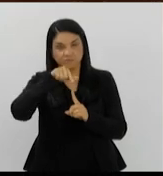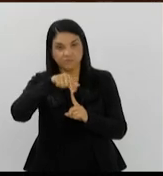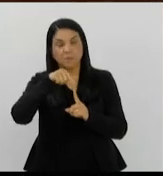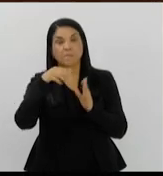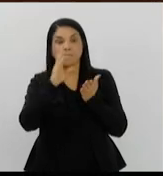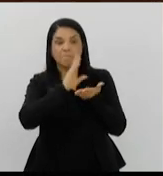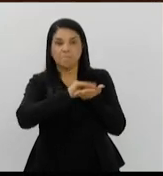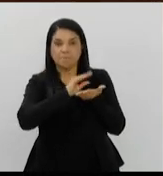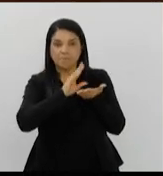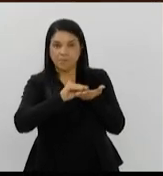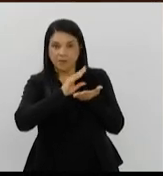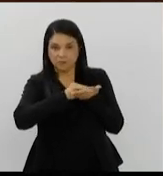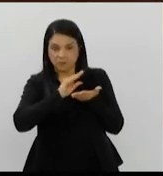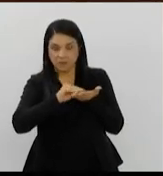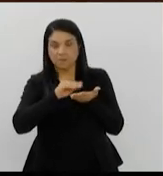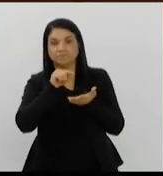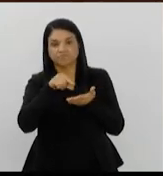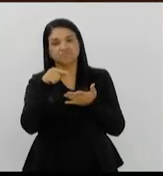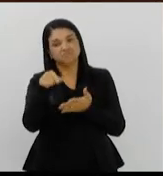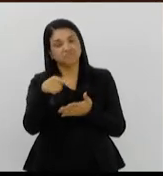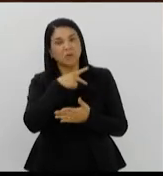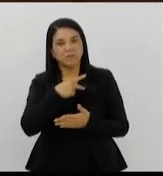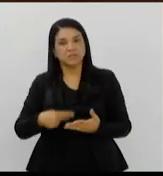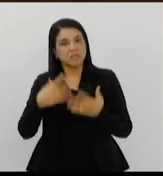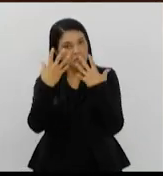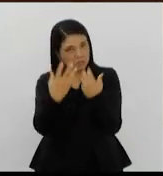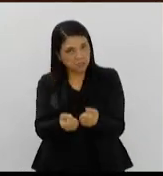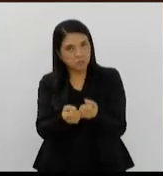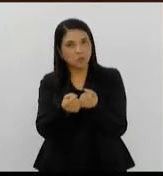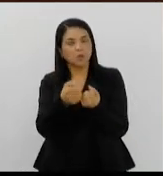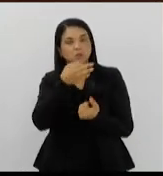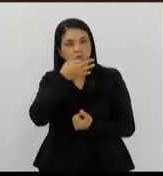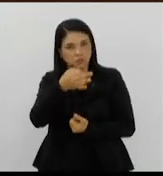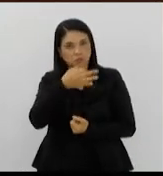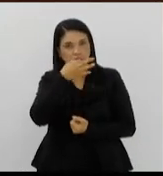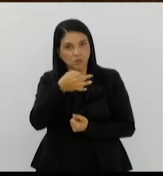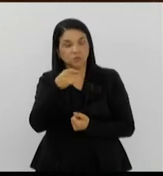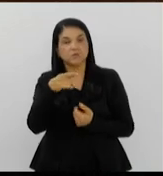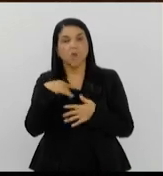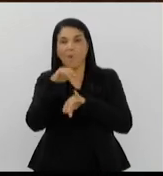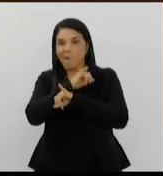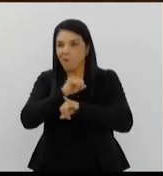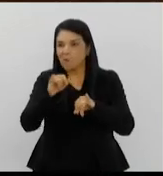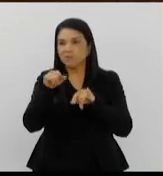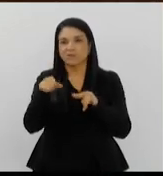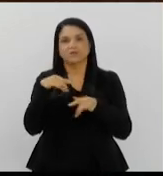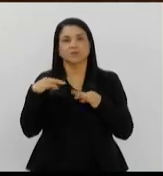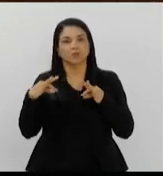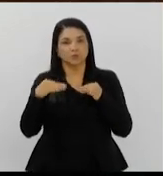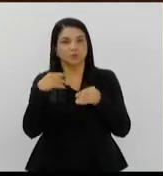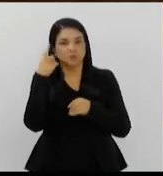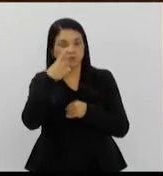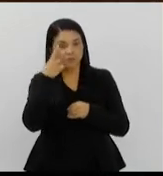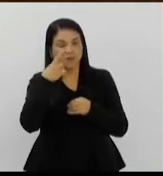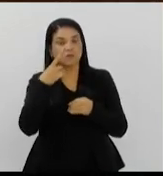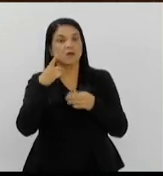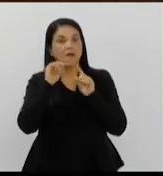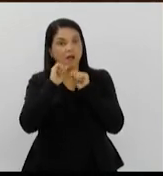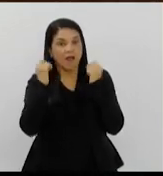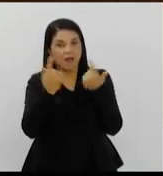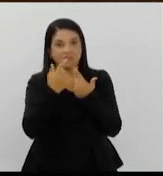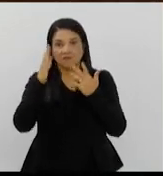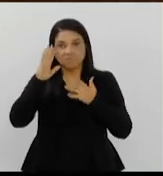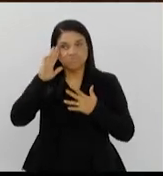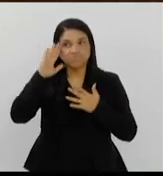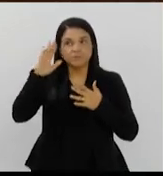aqui, Vossa Excelência já acatou a sugestão. Então, já comunicando aqui aos demais deputados e deputadas que a LERJ vai priorizar esse tema